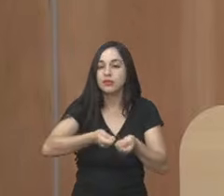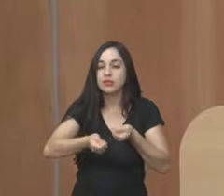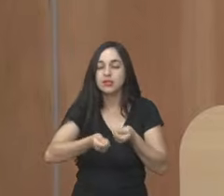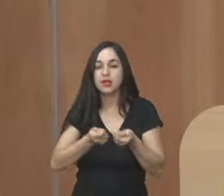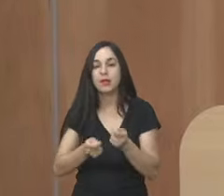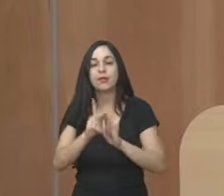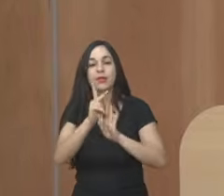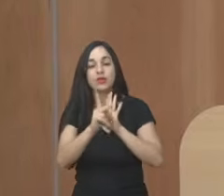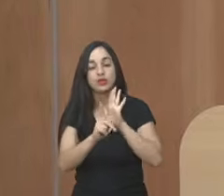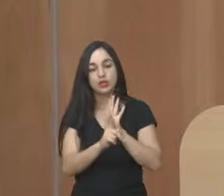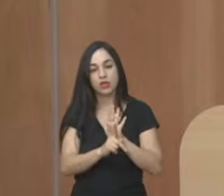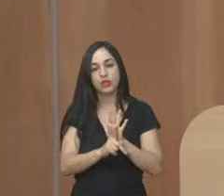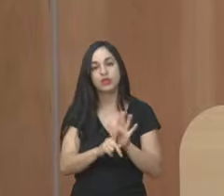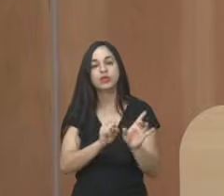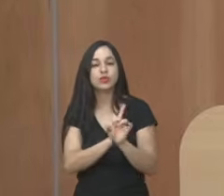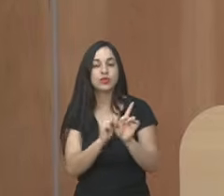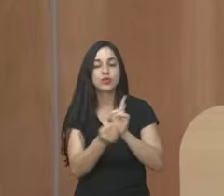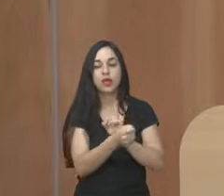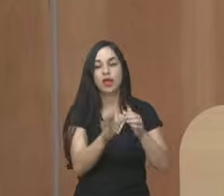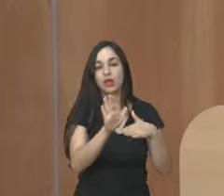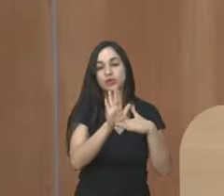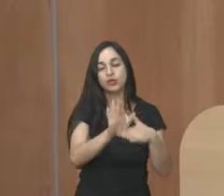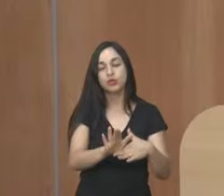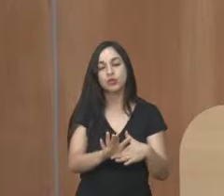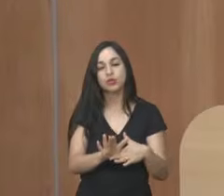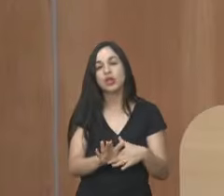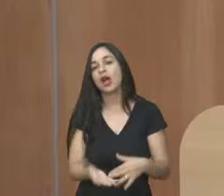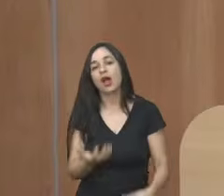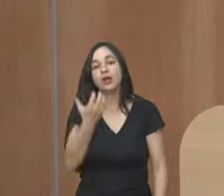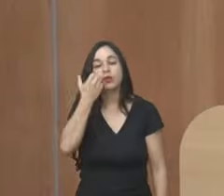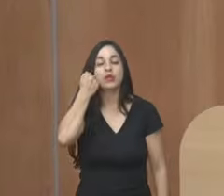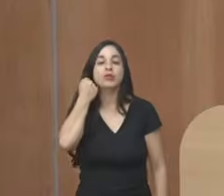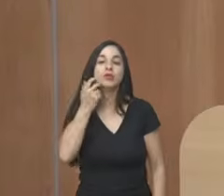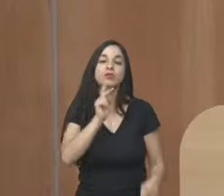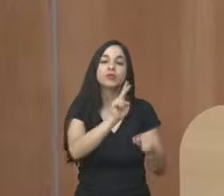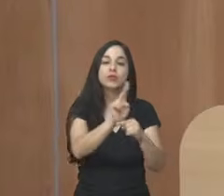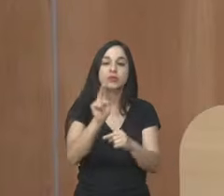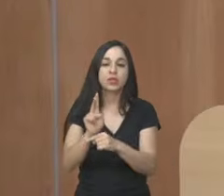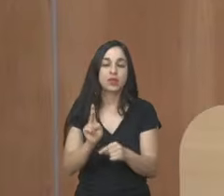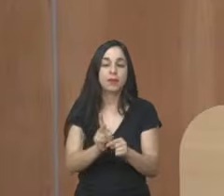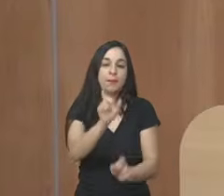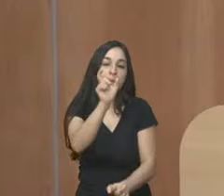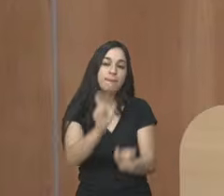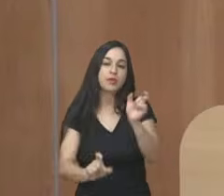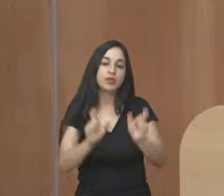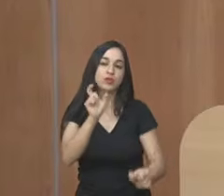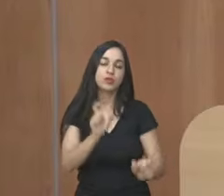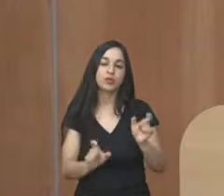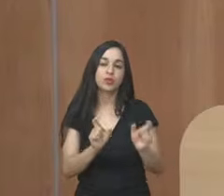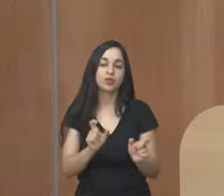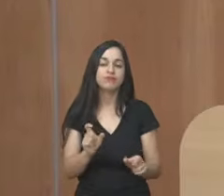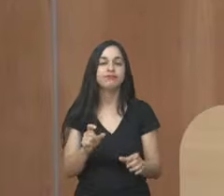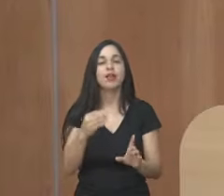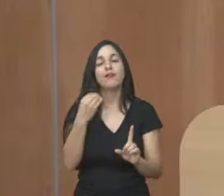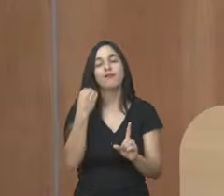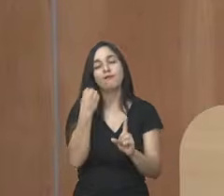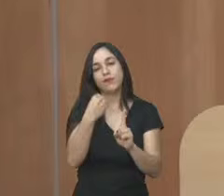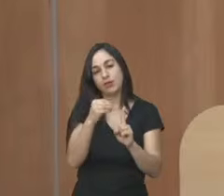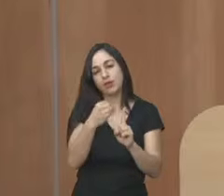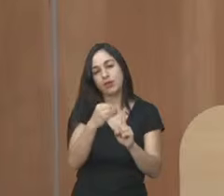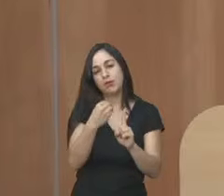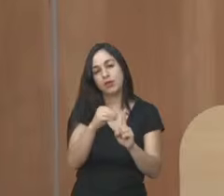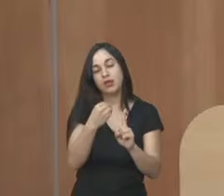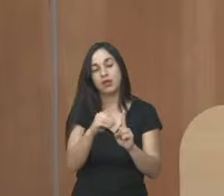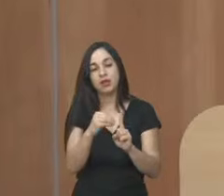sociais nas áreas de acolhimento institucional para indivíduos em situação de vulnerabilidade ou